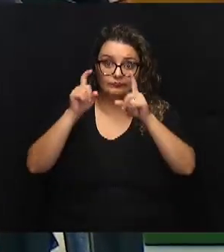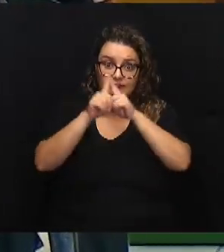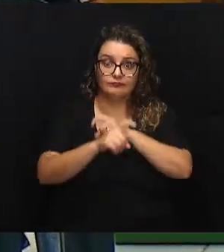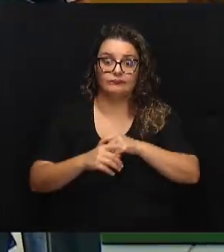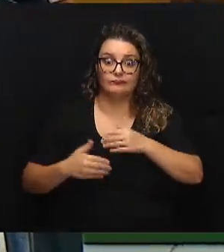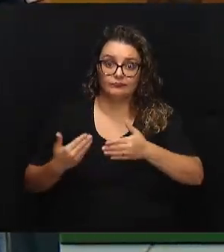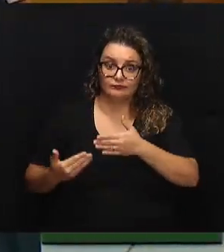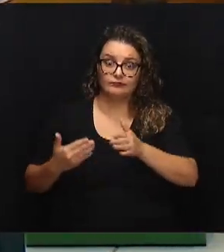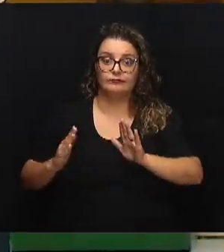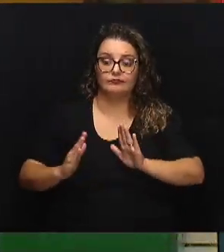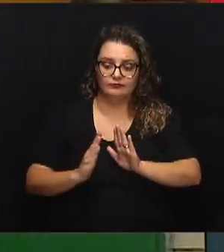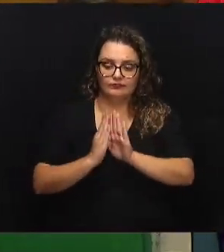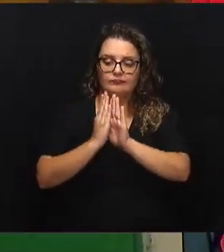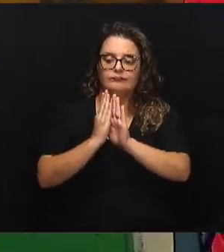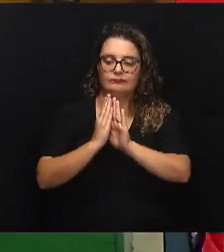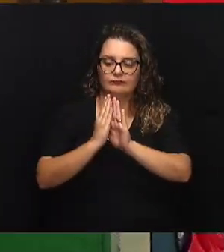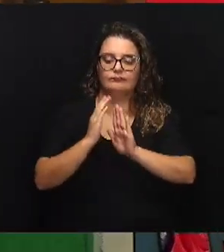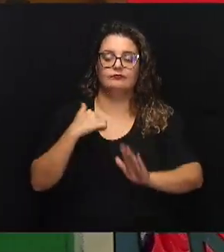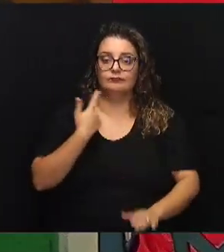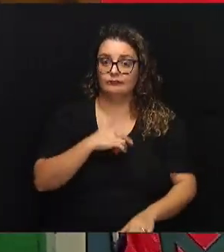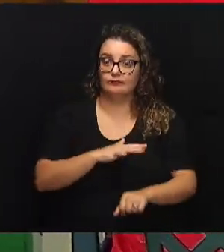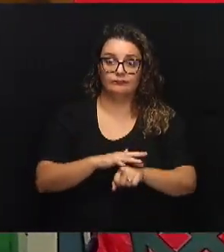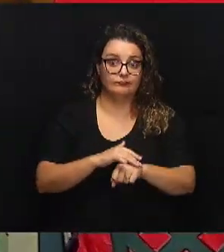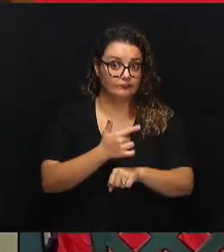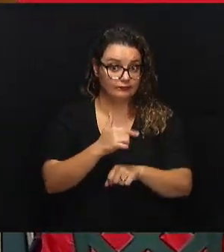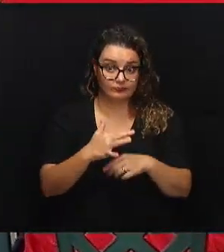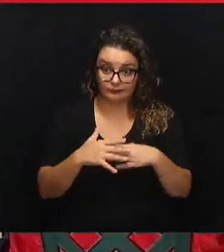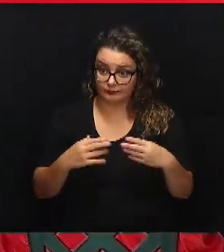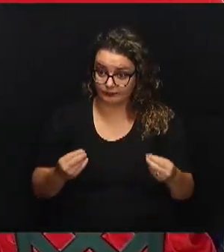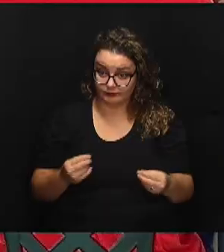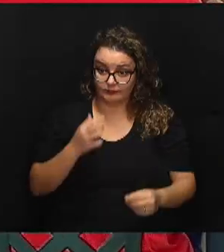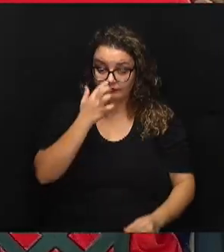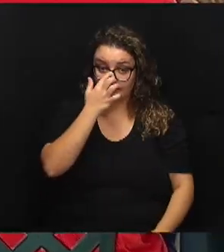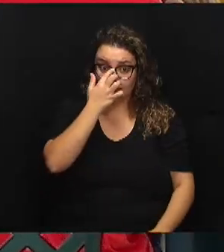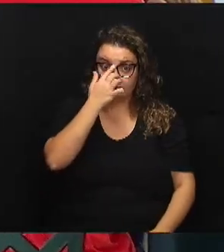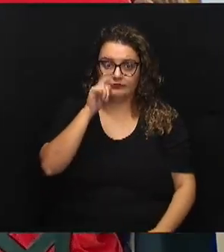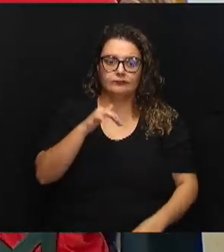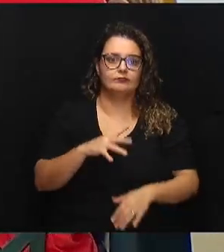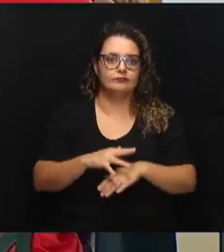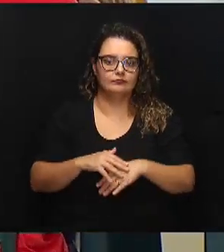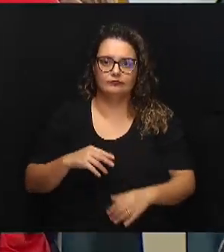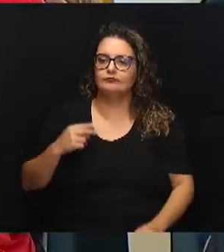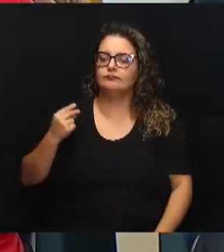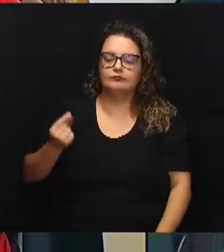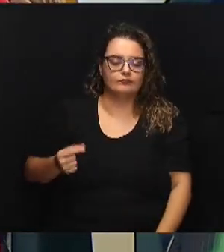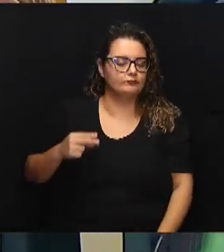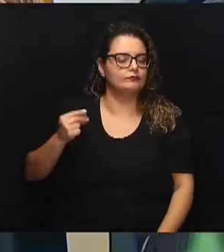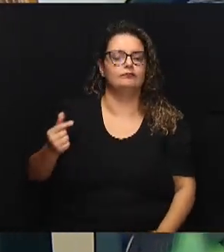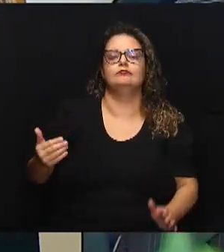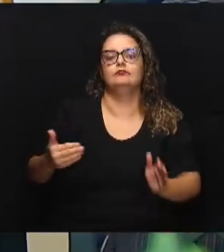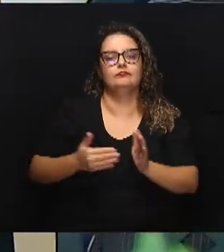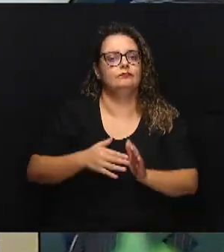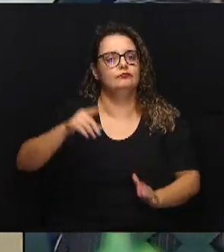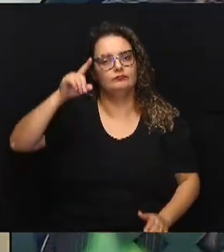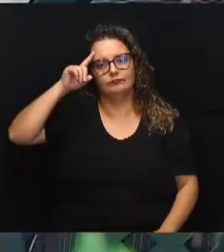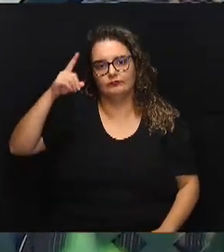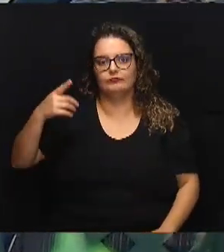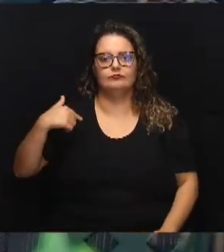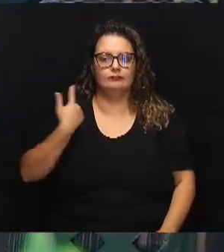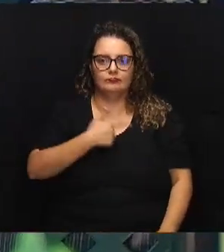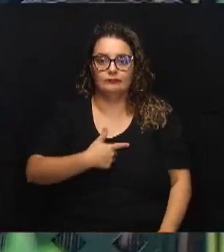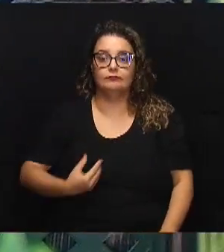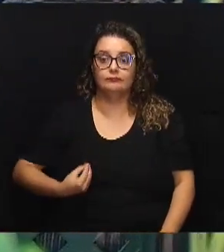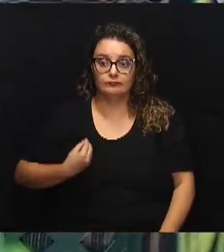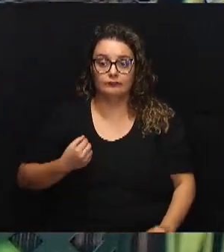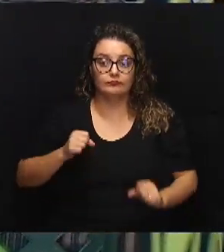vem enfrentando, né? A nossa doença não tem cura, uma doença que a gente vai levar ela até o último dia de nossas vidas, mas a gente